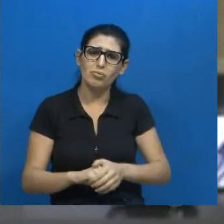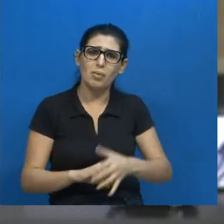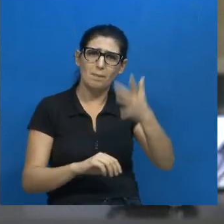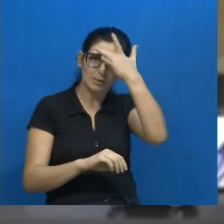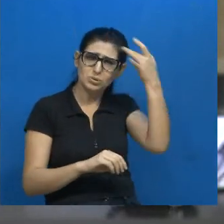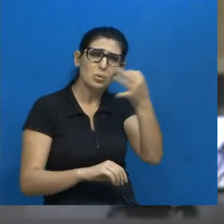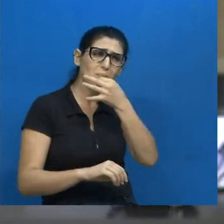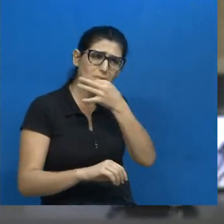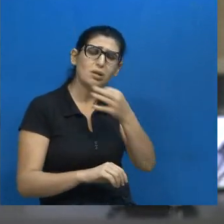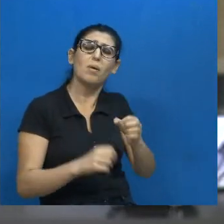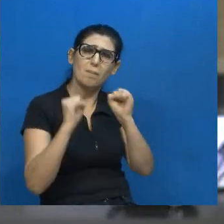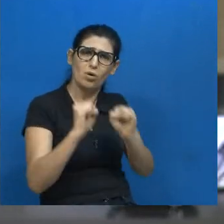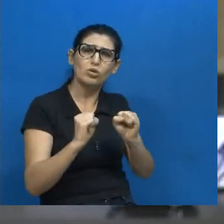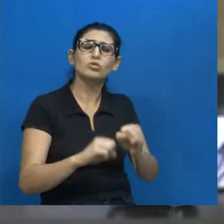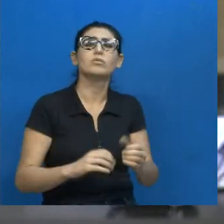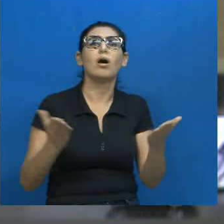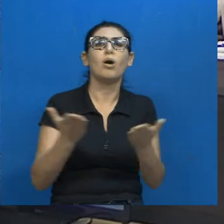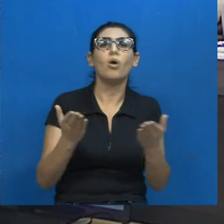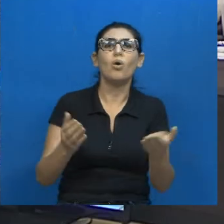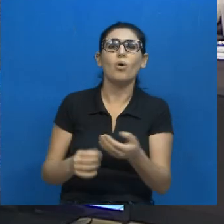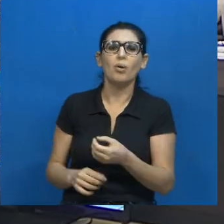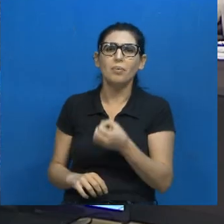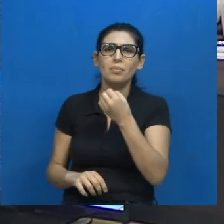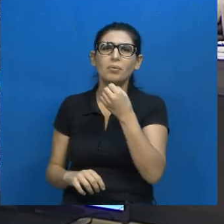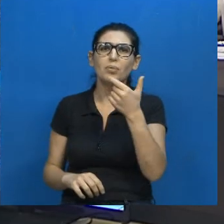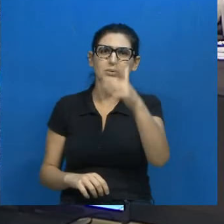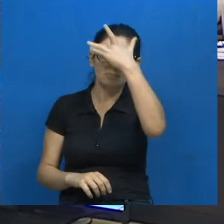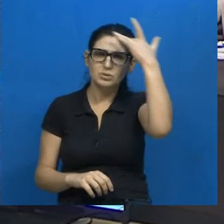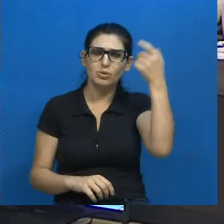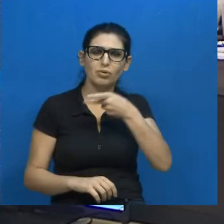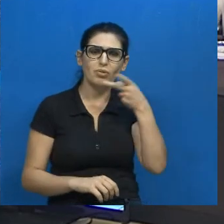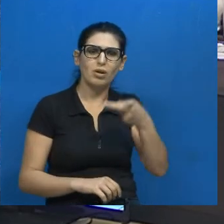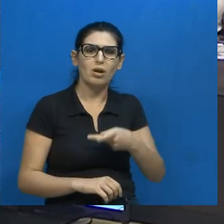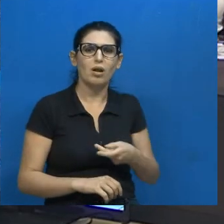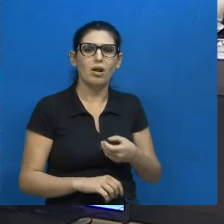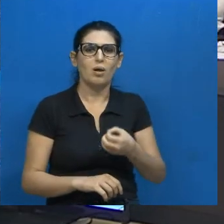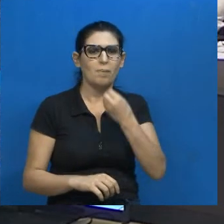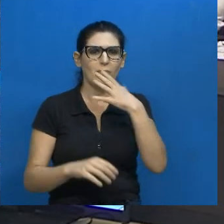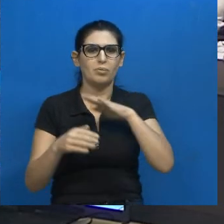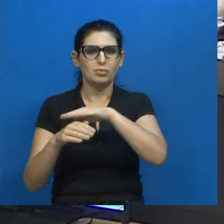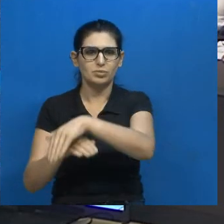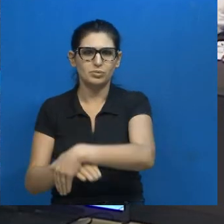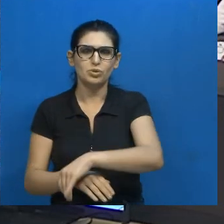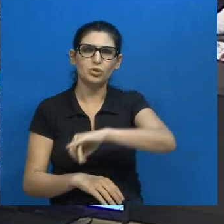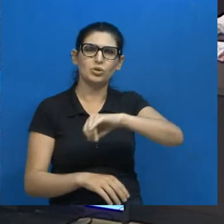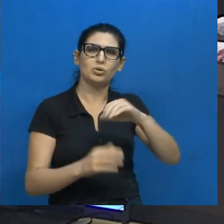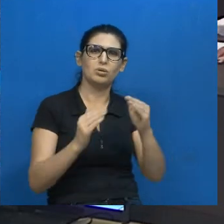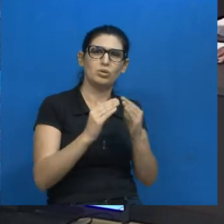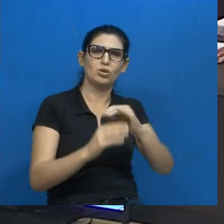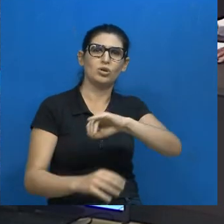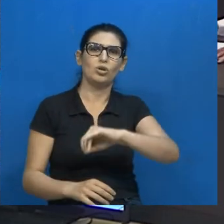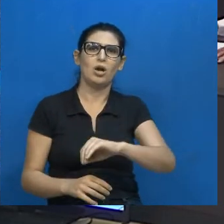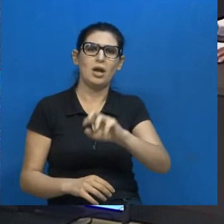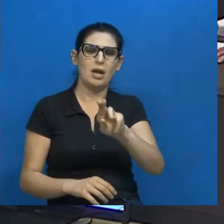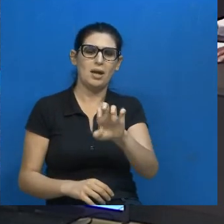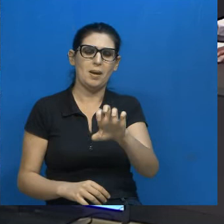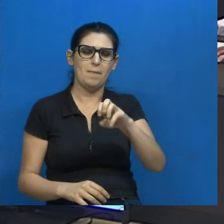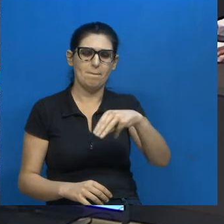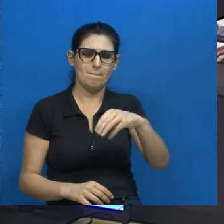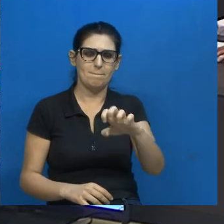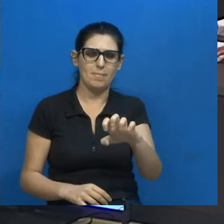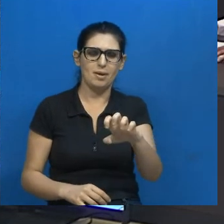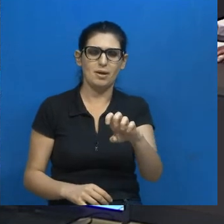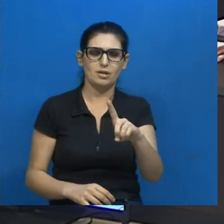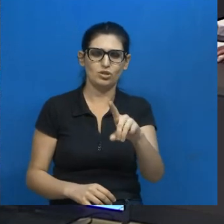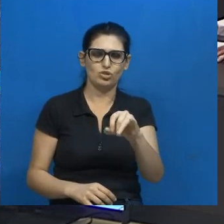Seu Nenê, por favor, seu Nenê. Boa noite a todos. Eu sou morador do bairro Chácaras Guararema Remédios e eu queria pedir